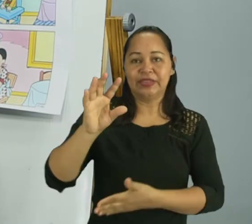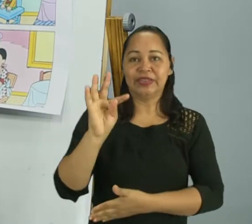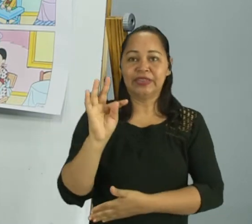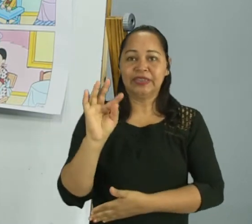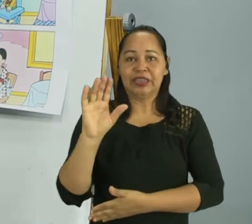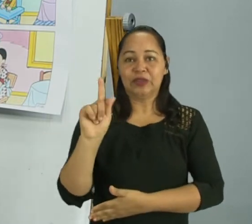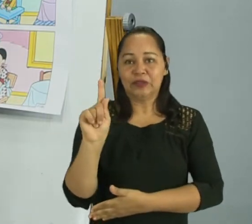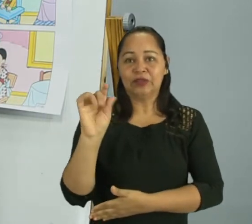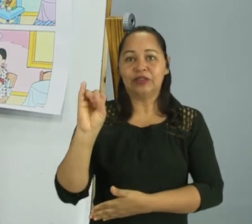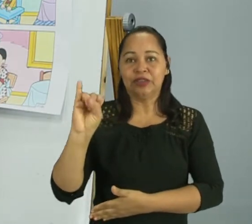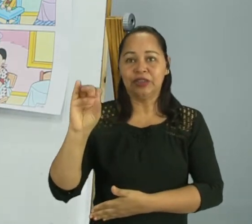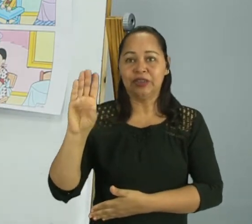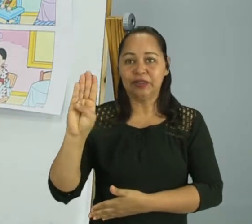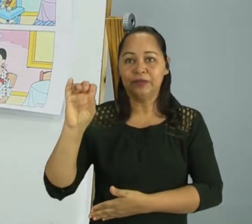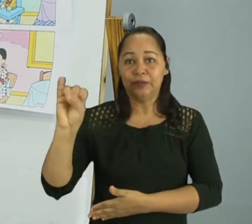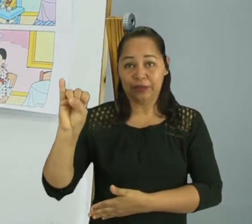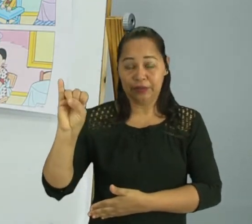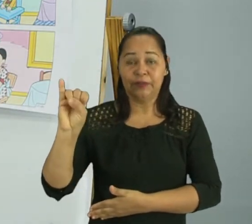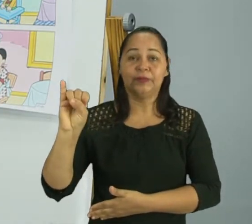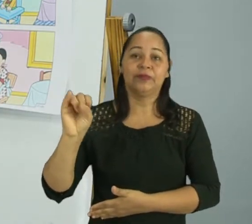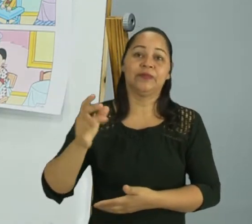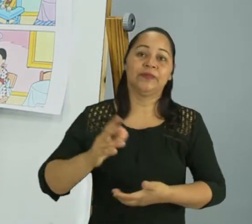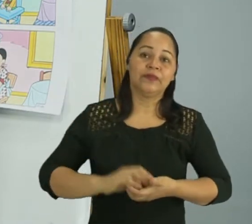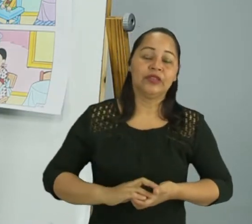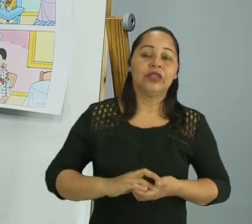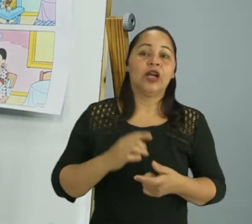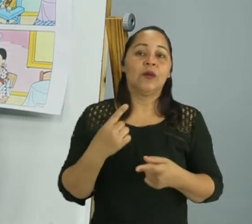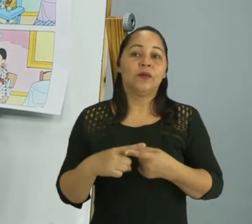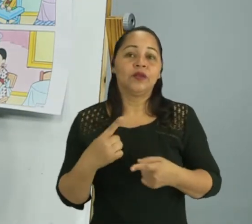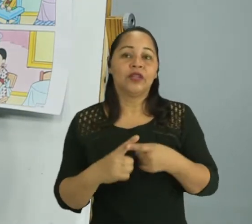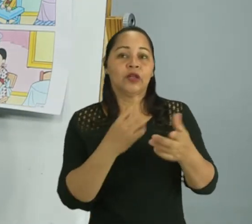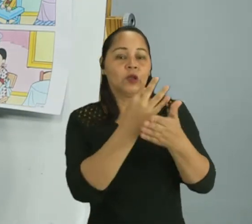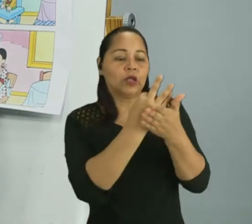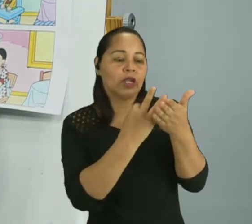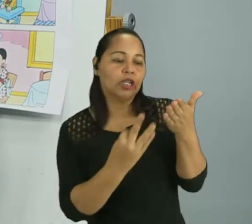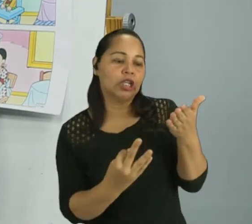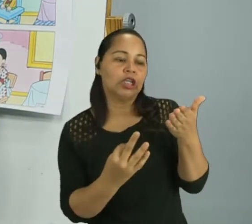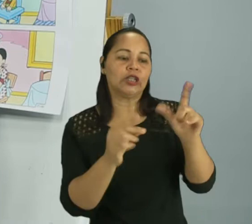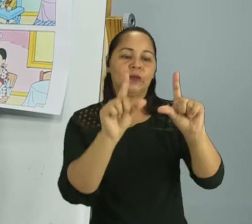bastante importante, né, para cada um de nós. É um texto bastante legal